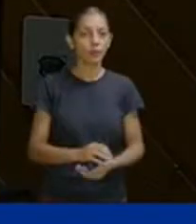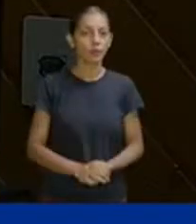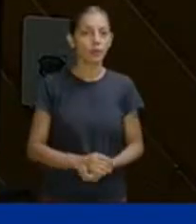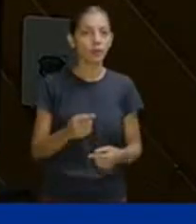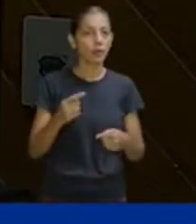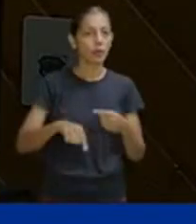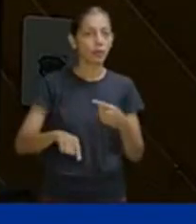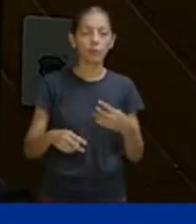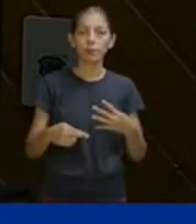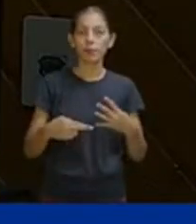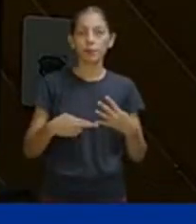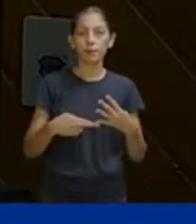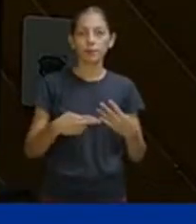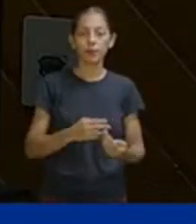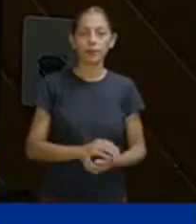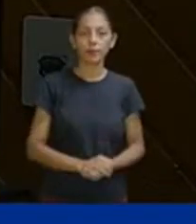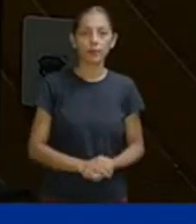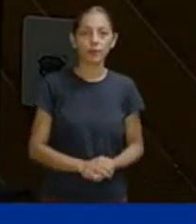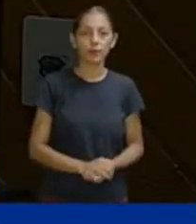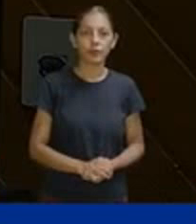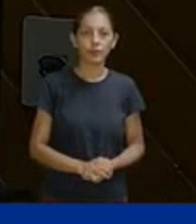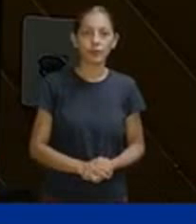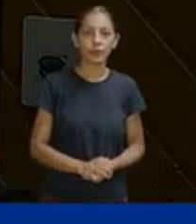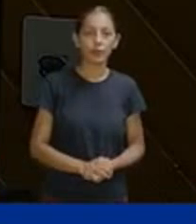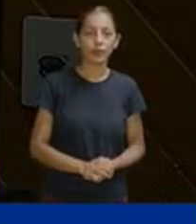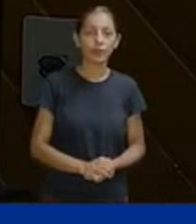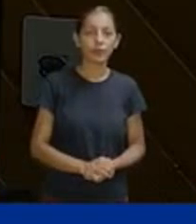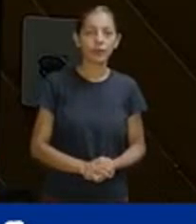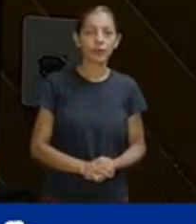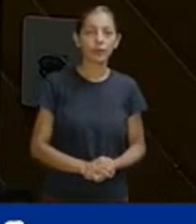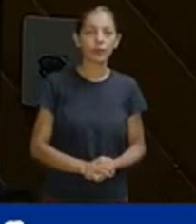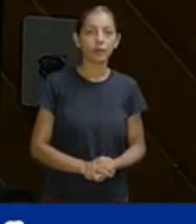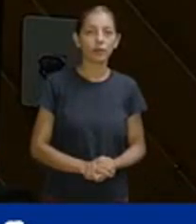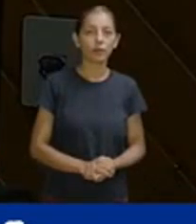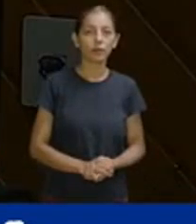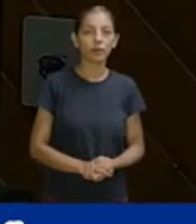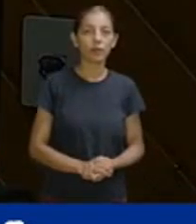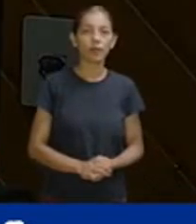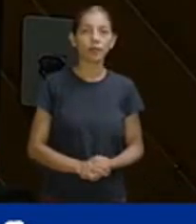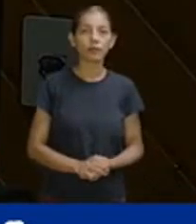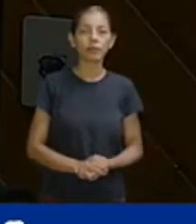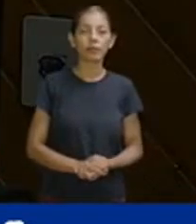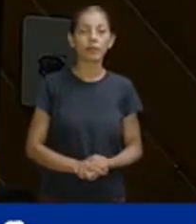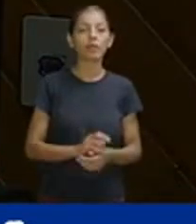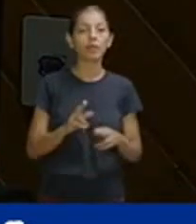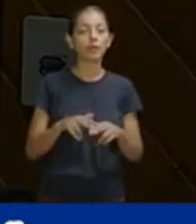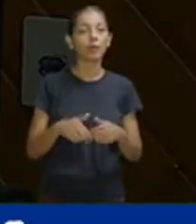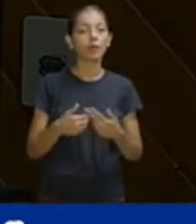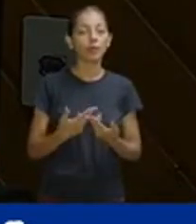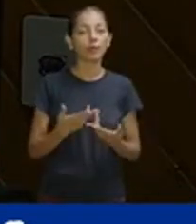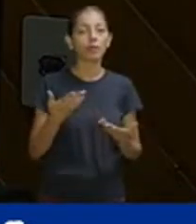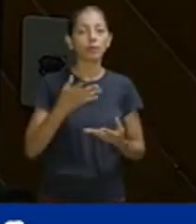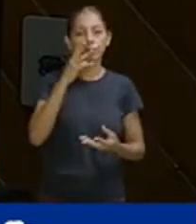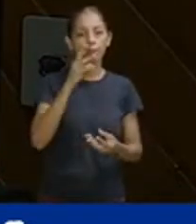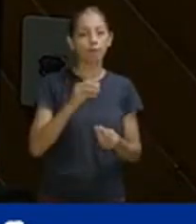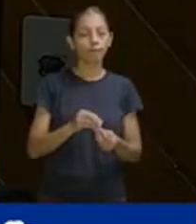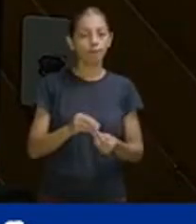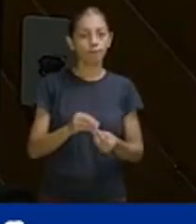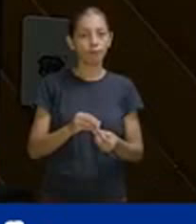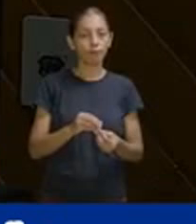devendo a parte recorrer por meio do processo adequado. Dessa forma, concluo que não há omissão,